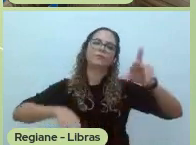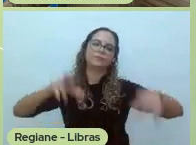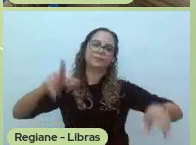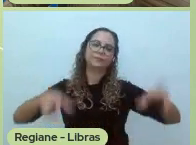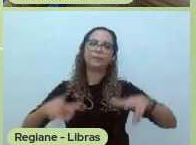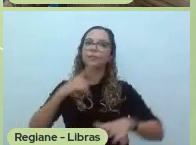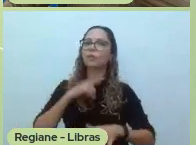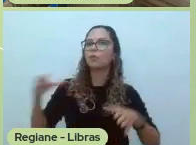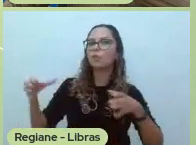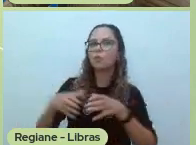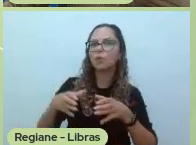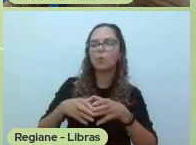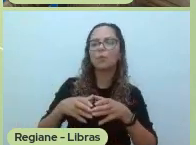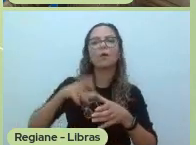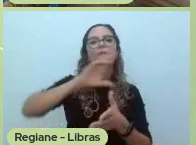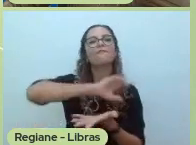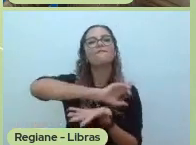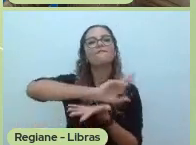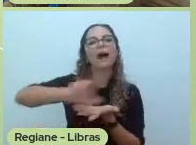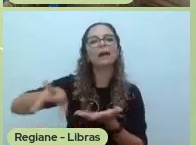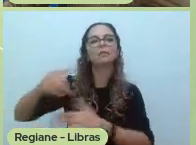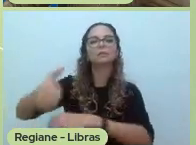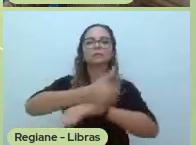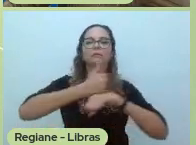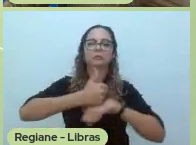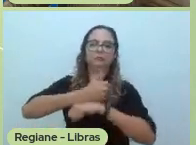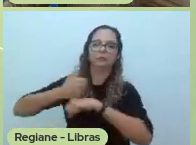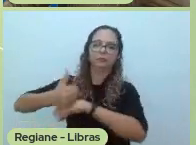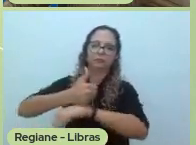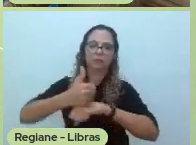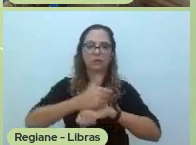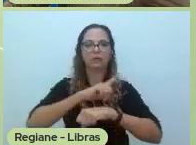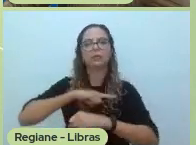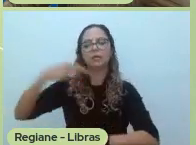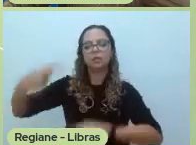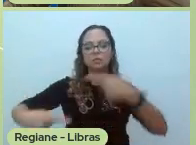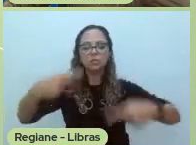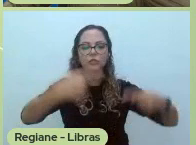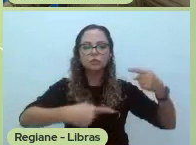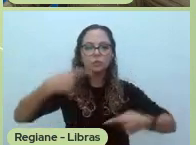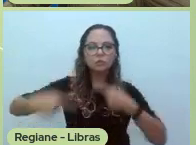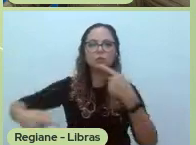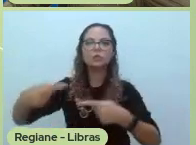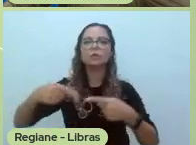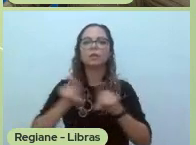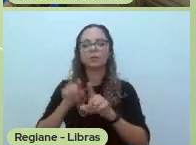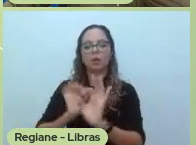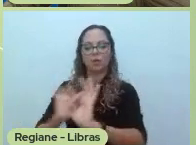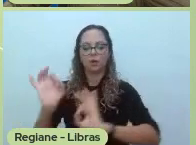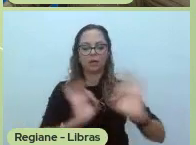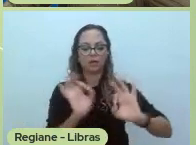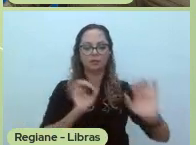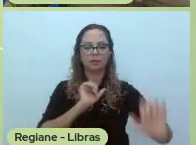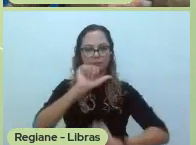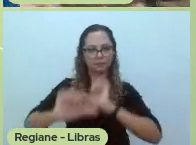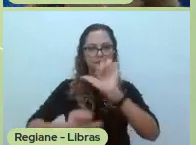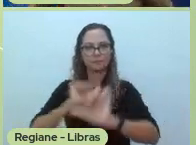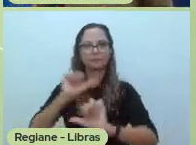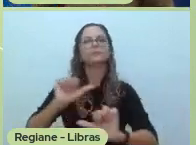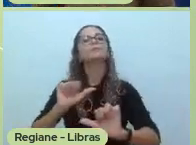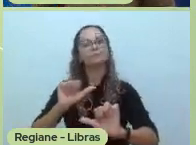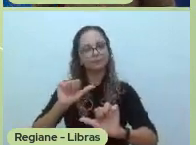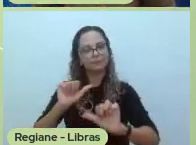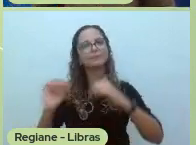profissionais de diversas áreas que discutem as iniciativas de transformação organizacional e de comunicação de forma